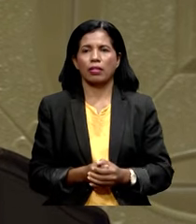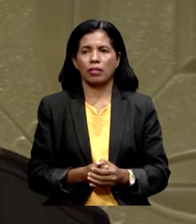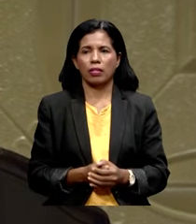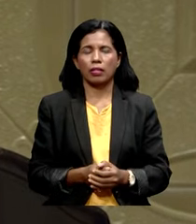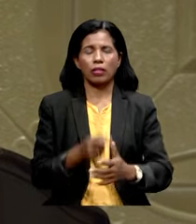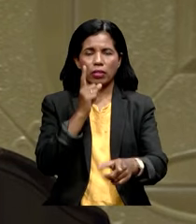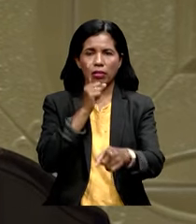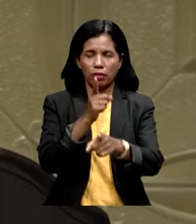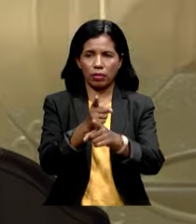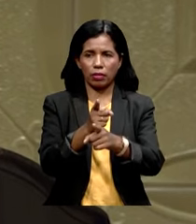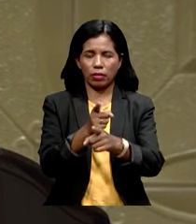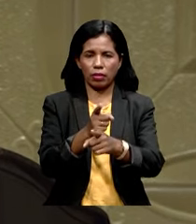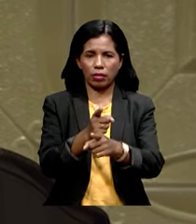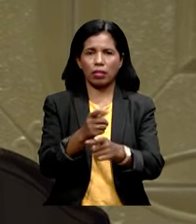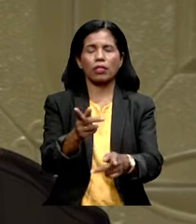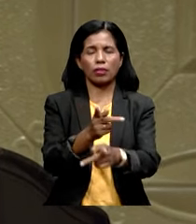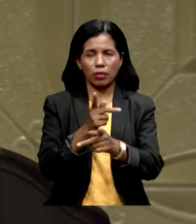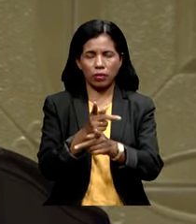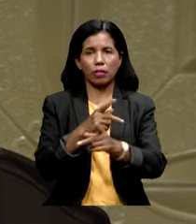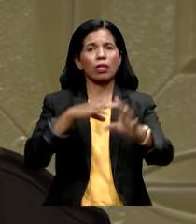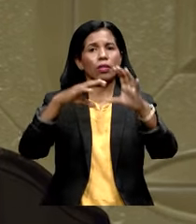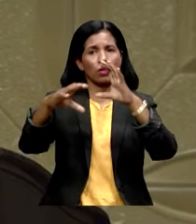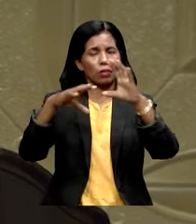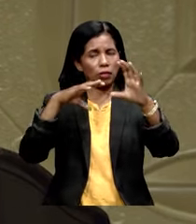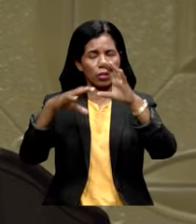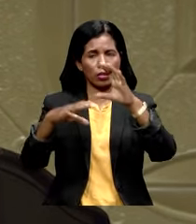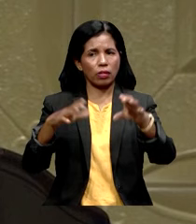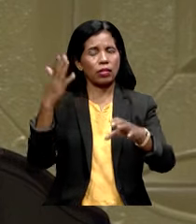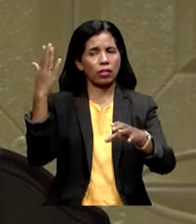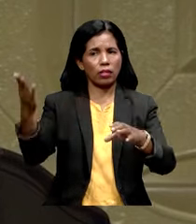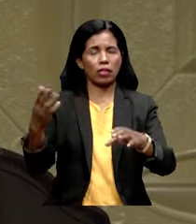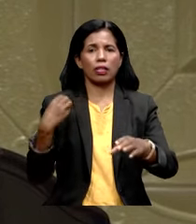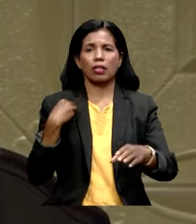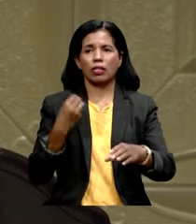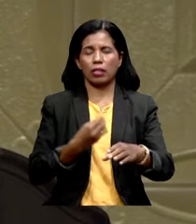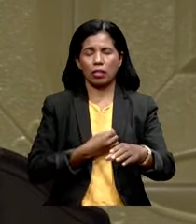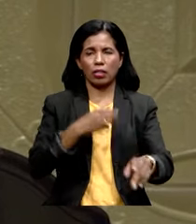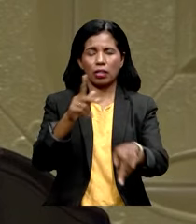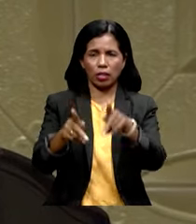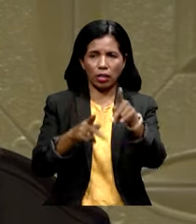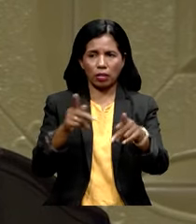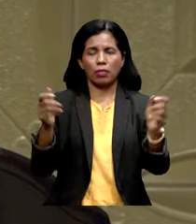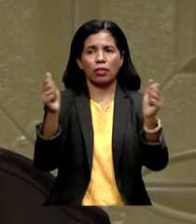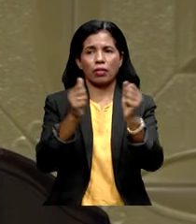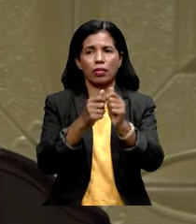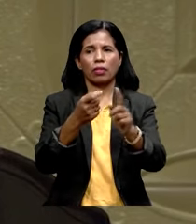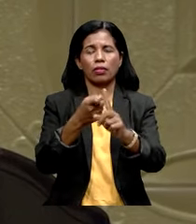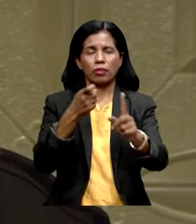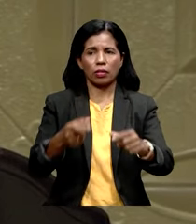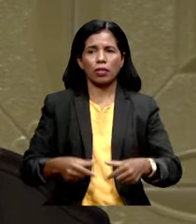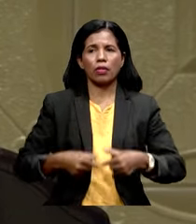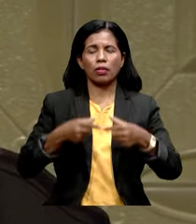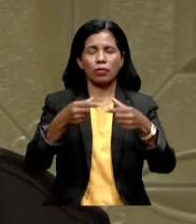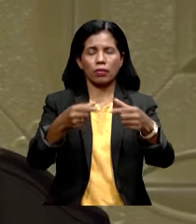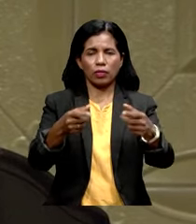Claro, Tevez, a tua segura comunicações e entre e de povo, o se for tua